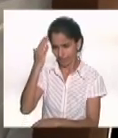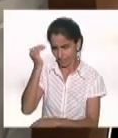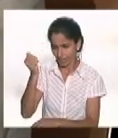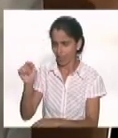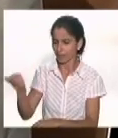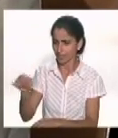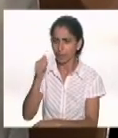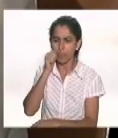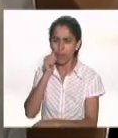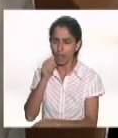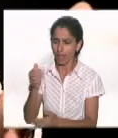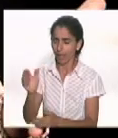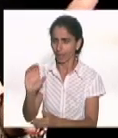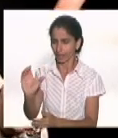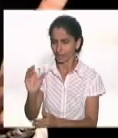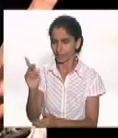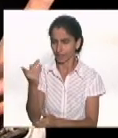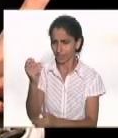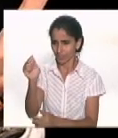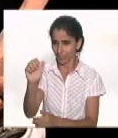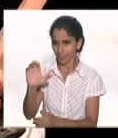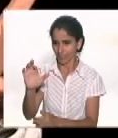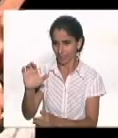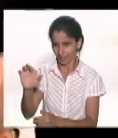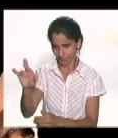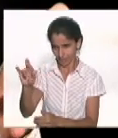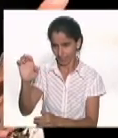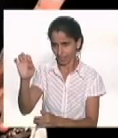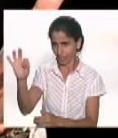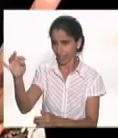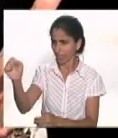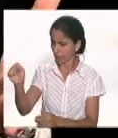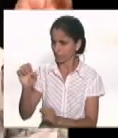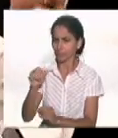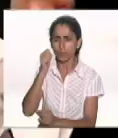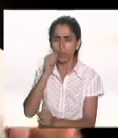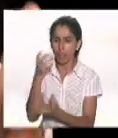coreografava chacretes, é isso chacrete, mesmo? Chacretes, já fui Jovem